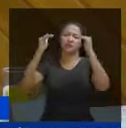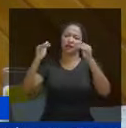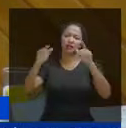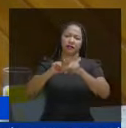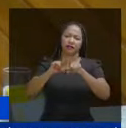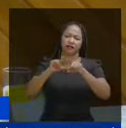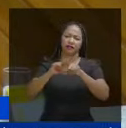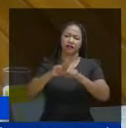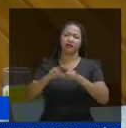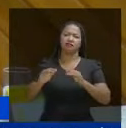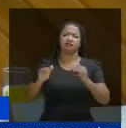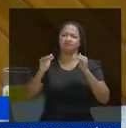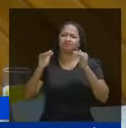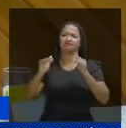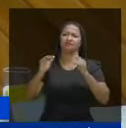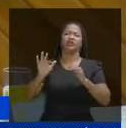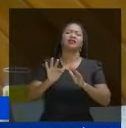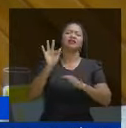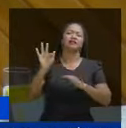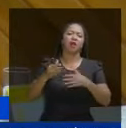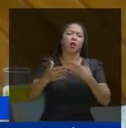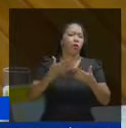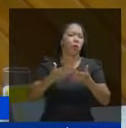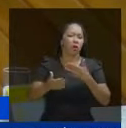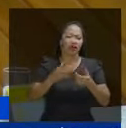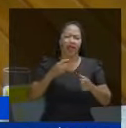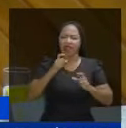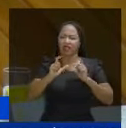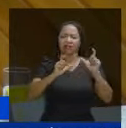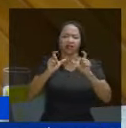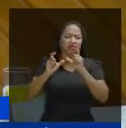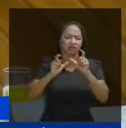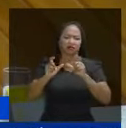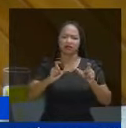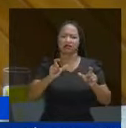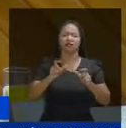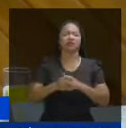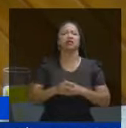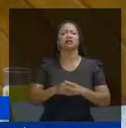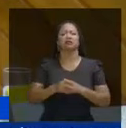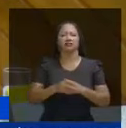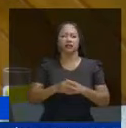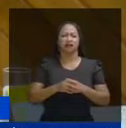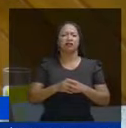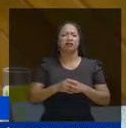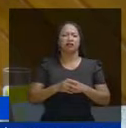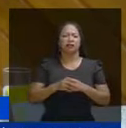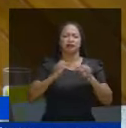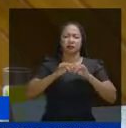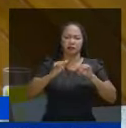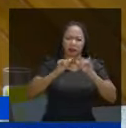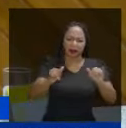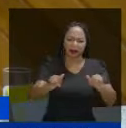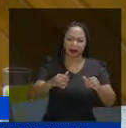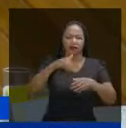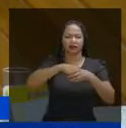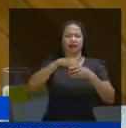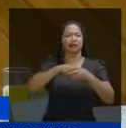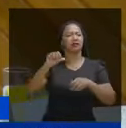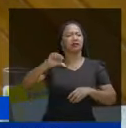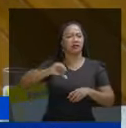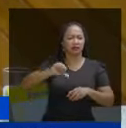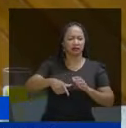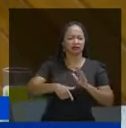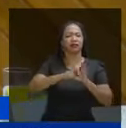Federal, no sentido de que não é qualquer crítica contundente a candidato ou ofensa à honra que caracteriza a propaganda eleitoral negativa